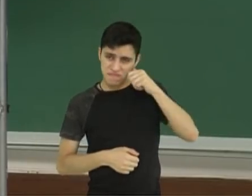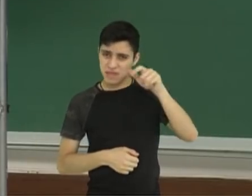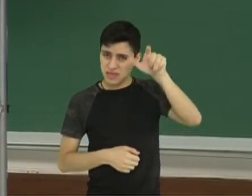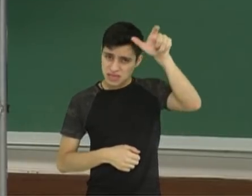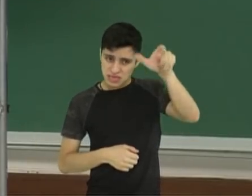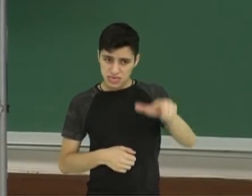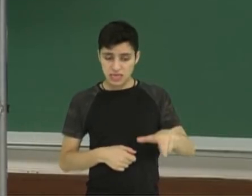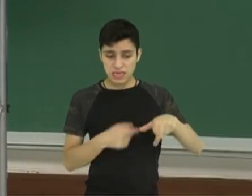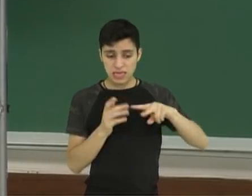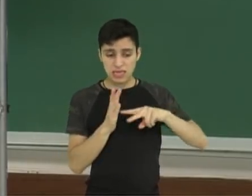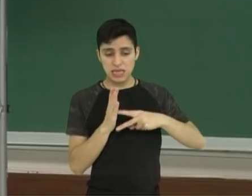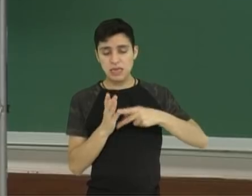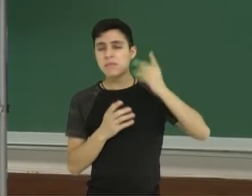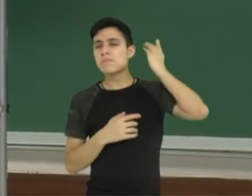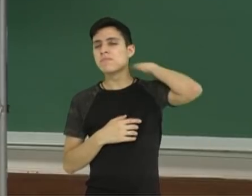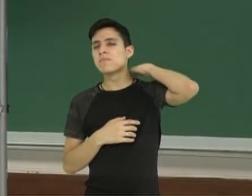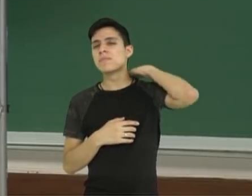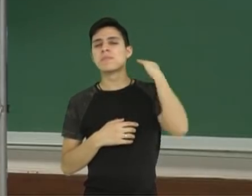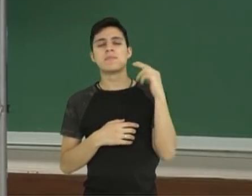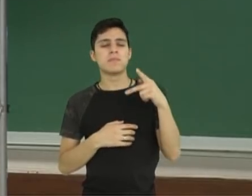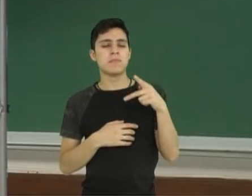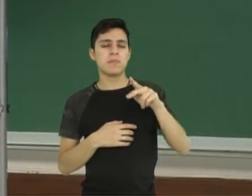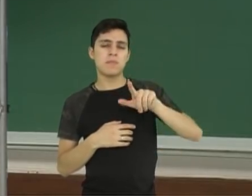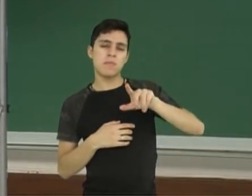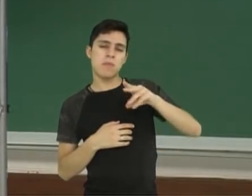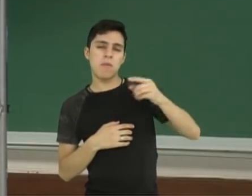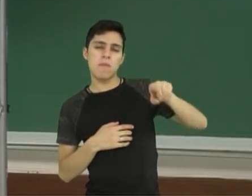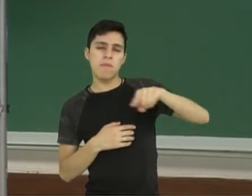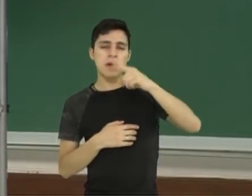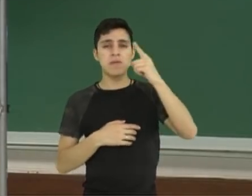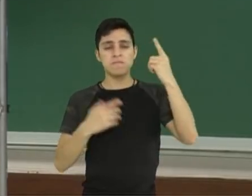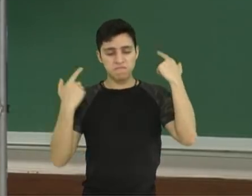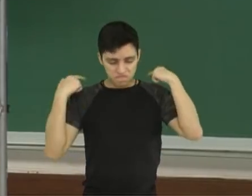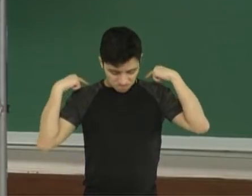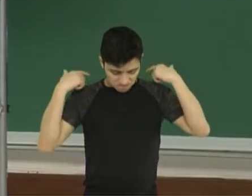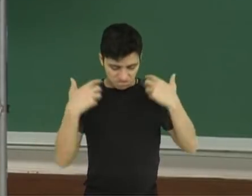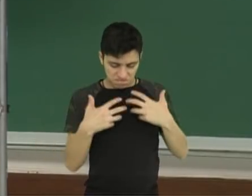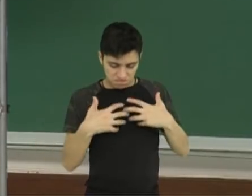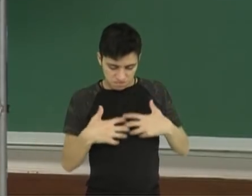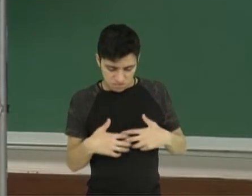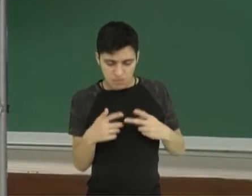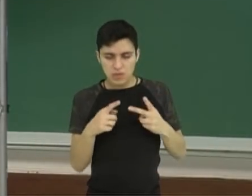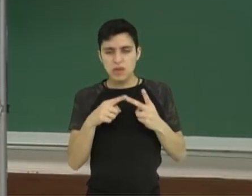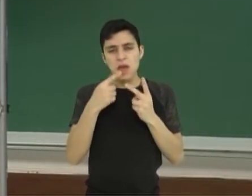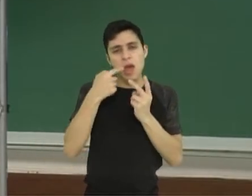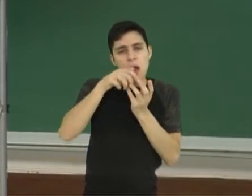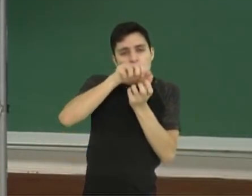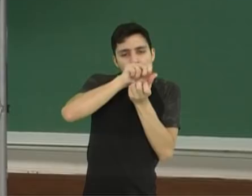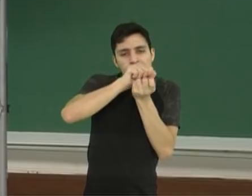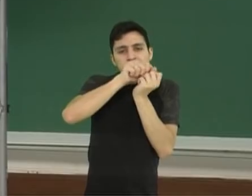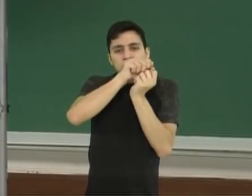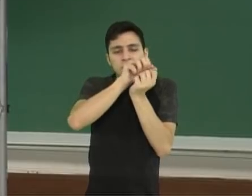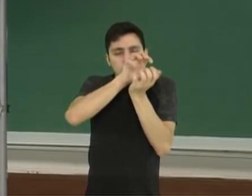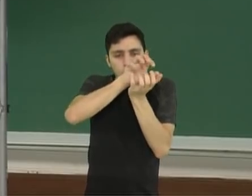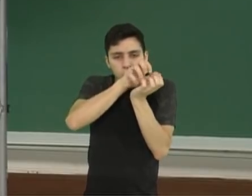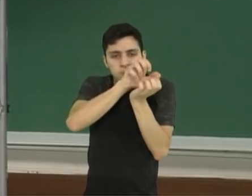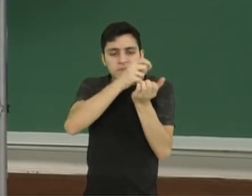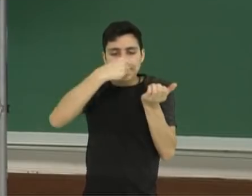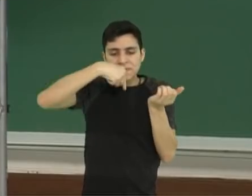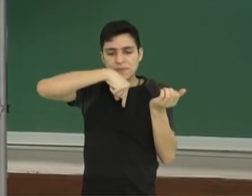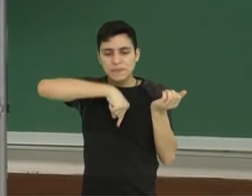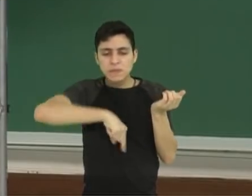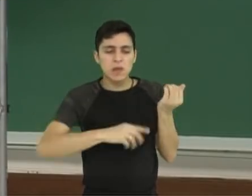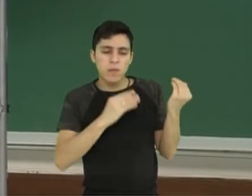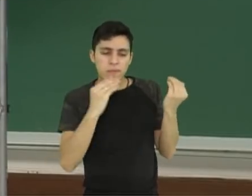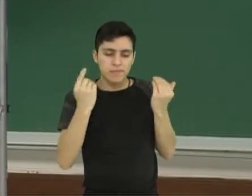os pulmões dela estão trabalhando. Ela está comendo a melancia, ela está mastigando, vai engolir, vai fazer a